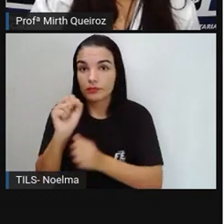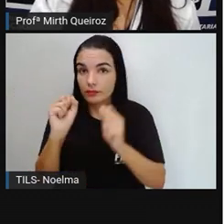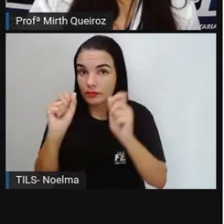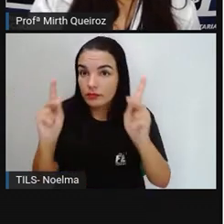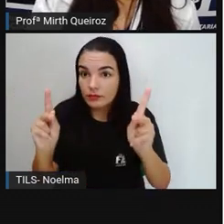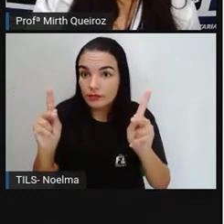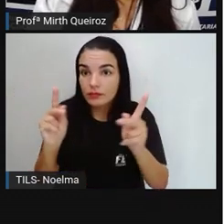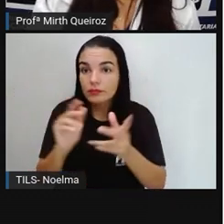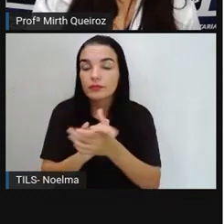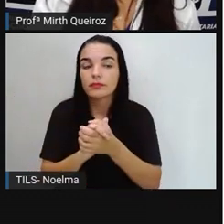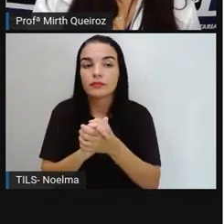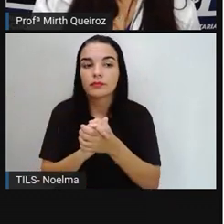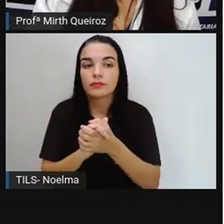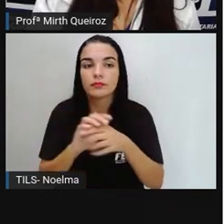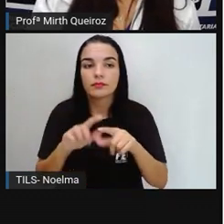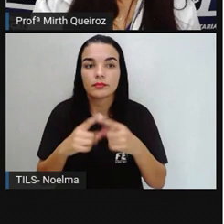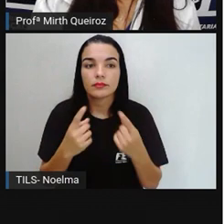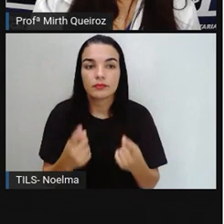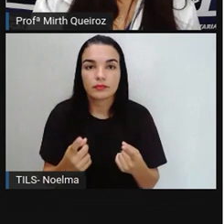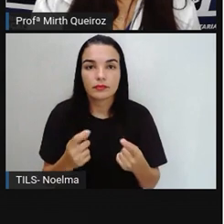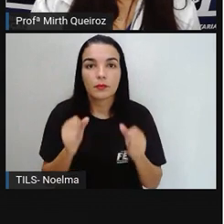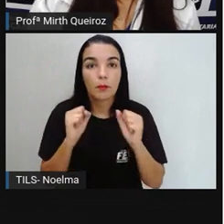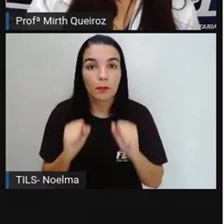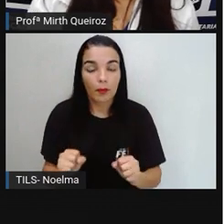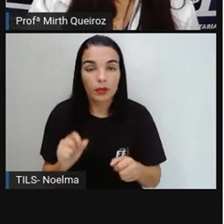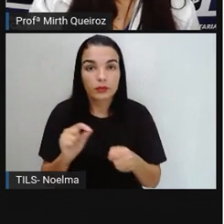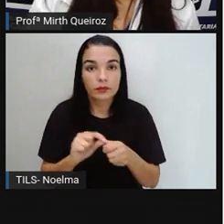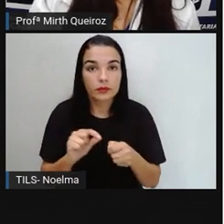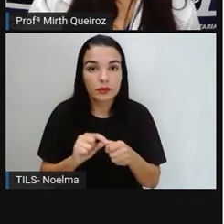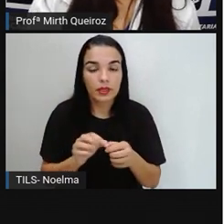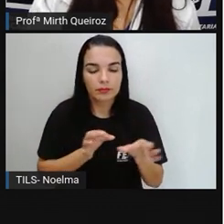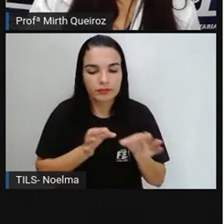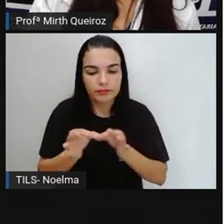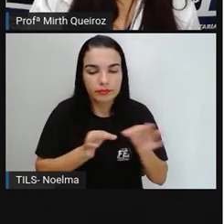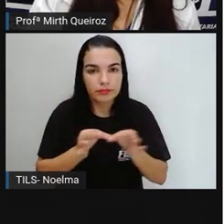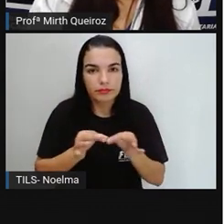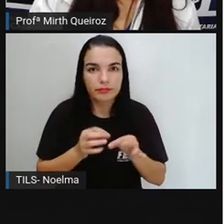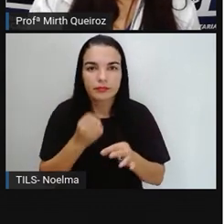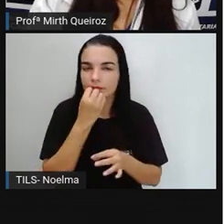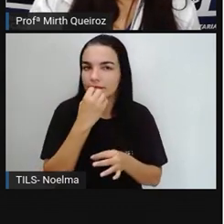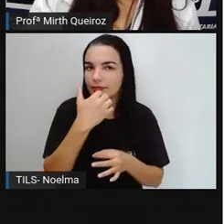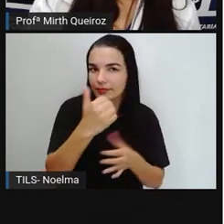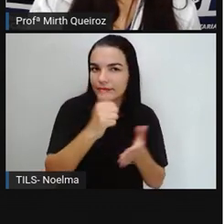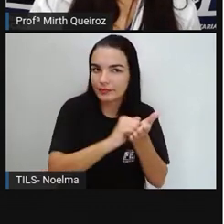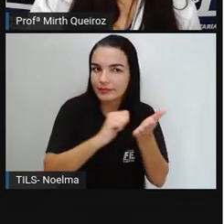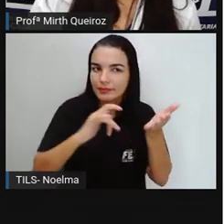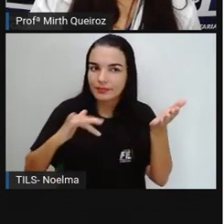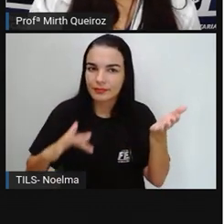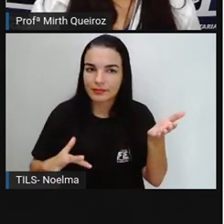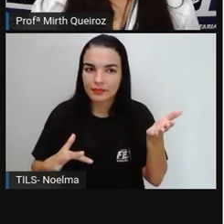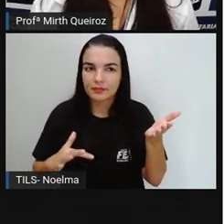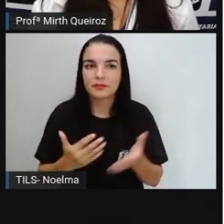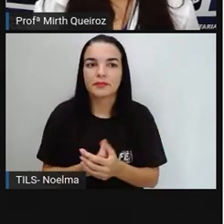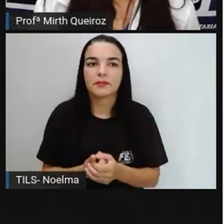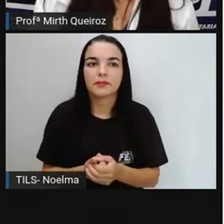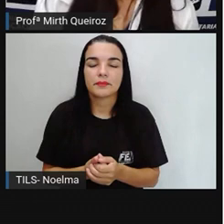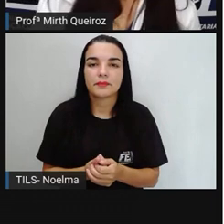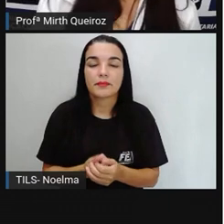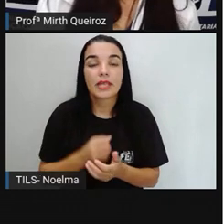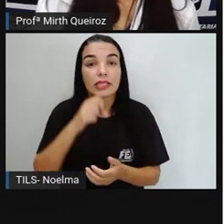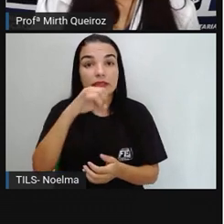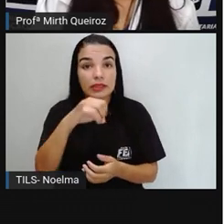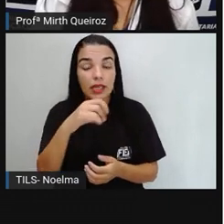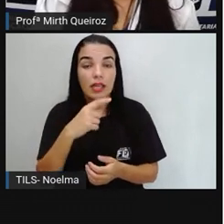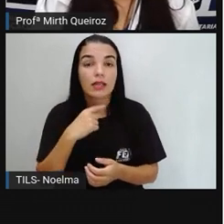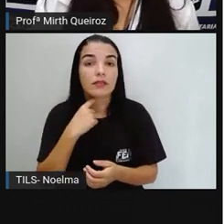certo? Então, faça com muito capricho essas atividades. E caso vocês